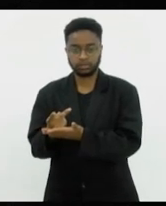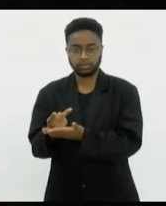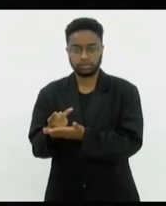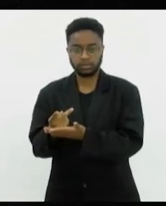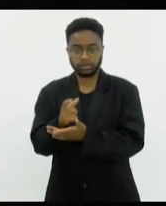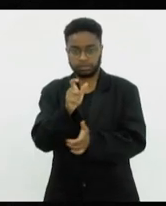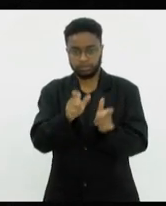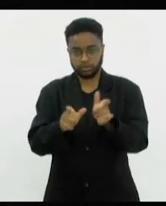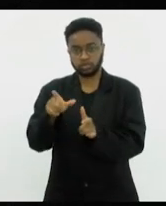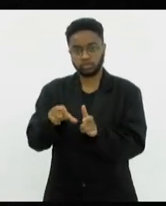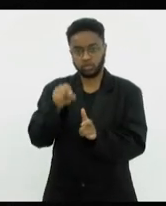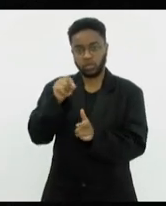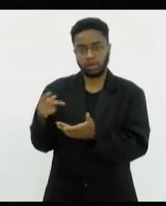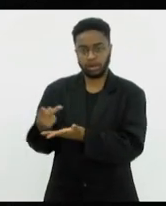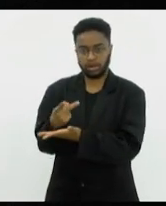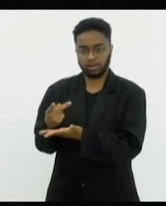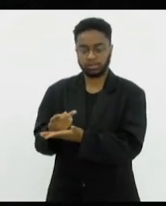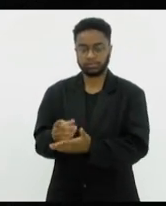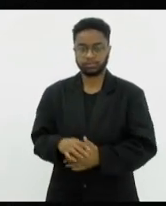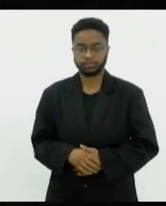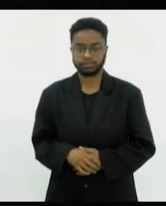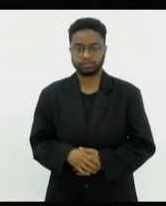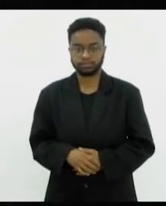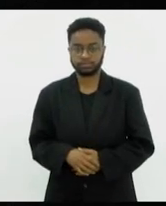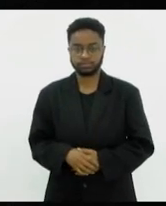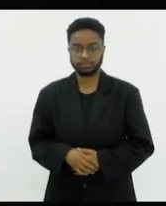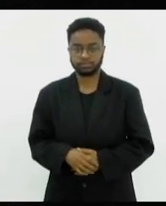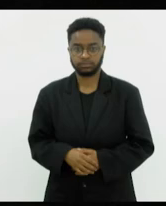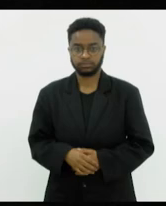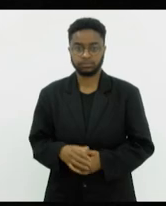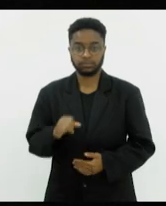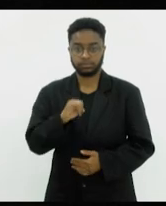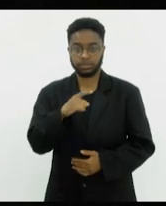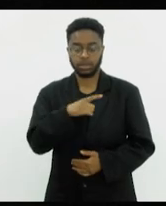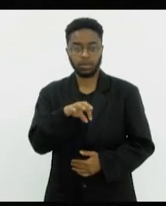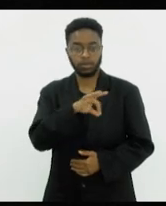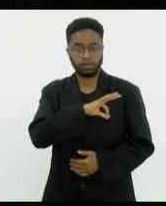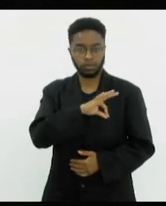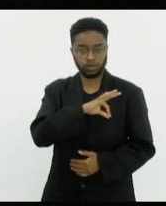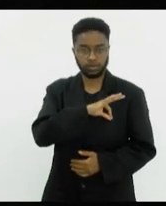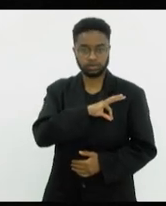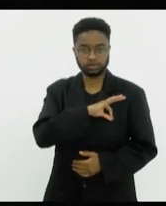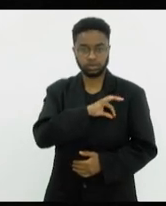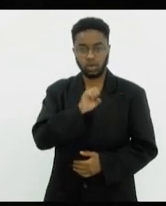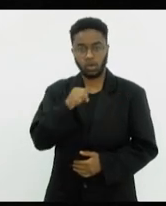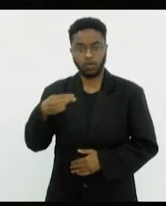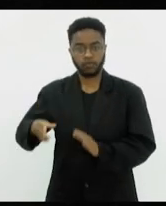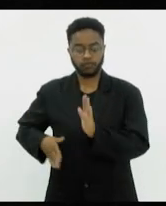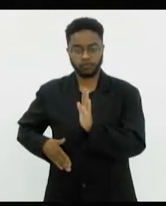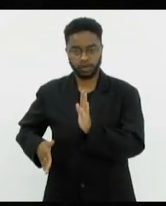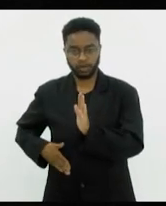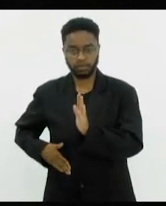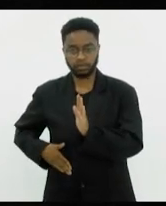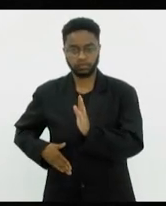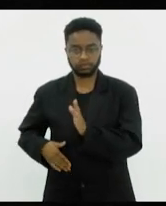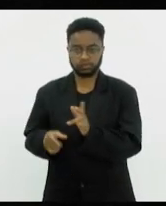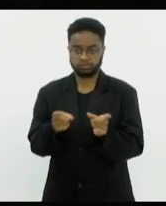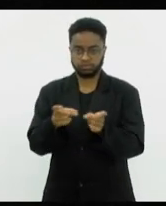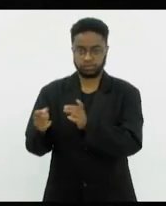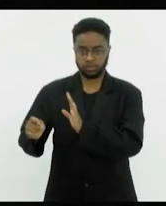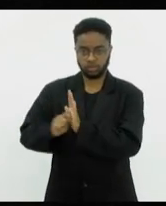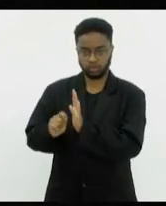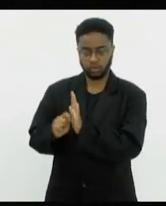fazem as pessoas escolherem o errado. Entre a polícia e o vagabundo, o traficante de